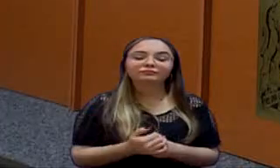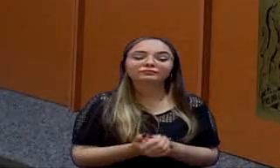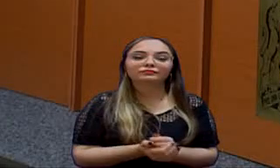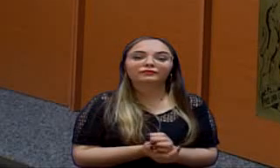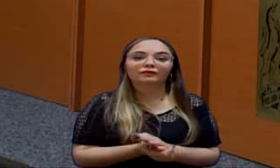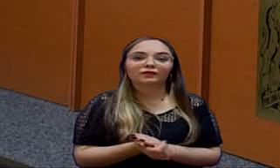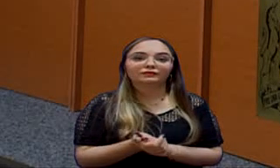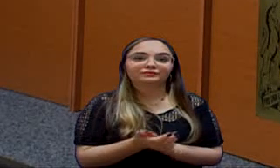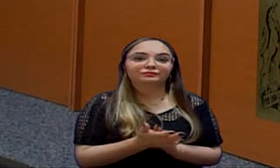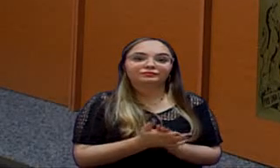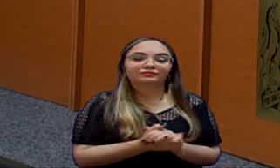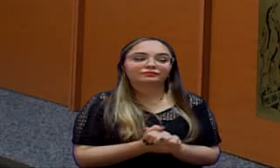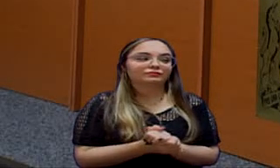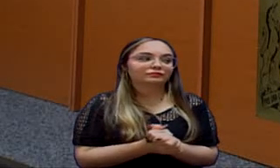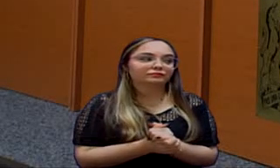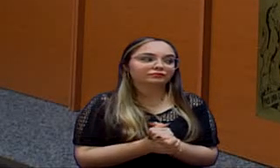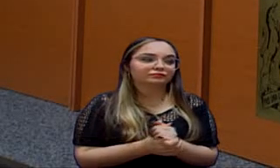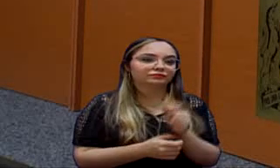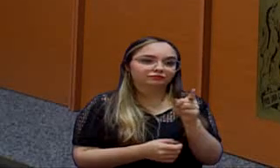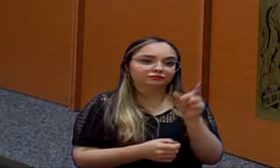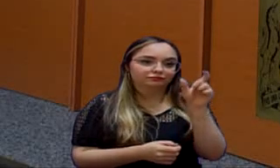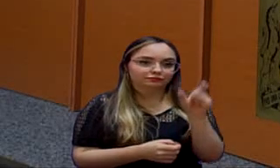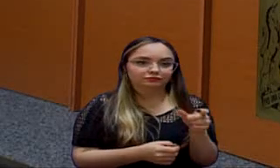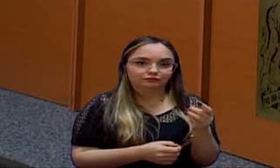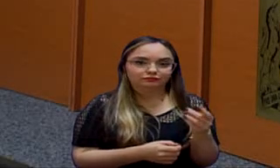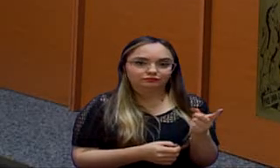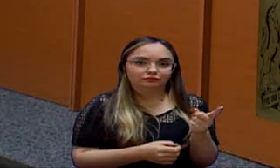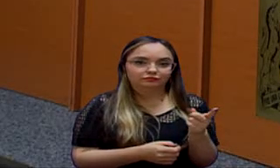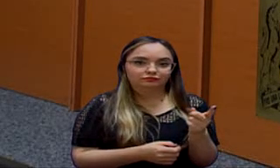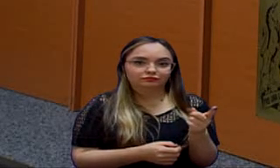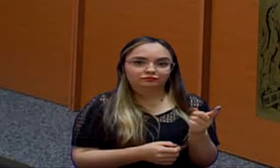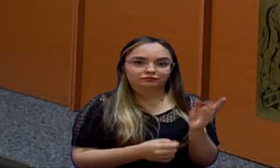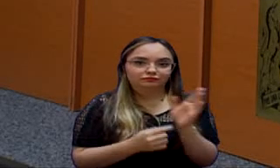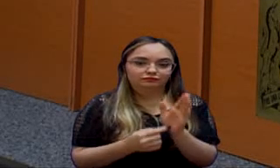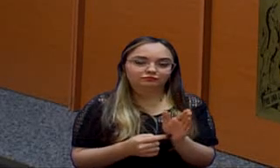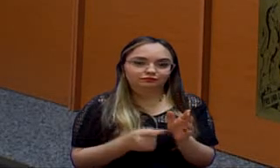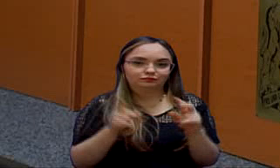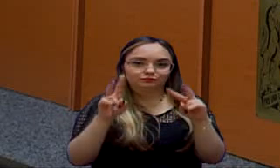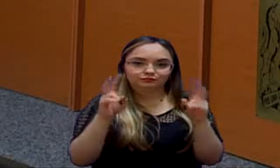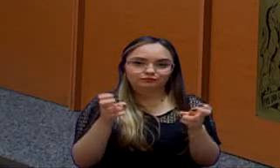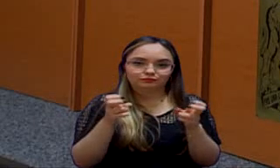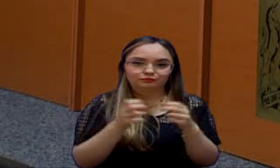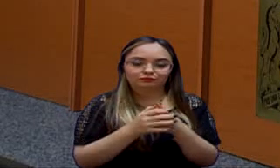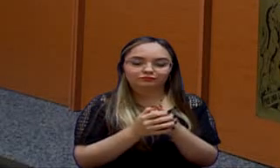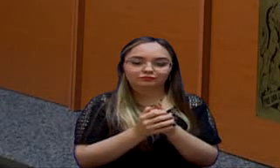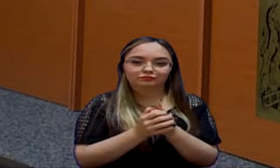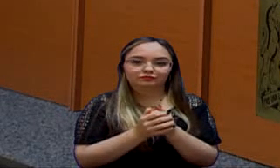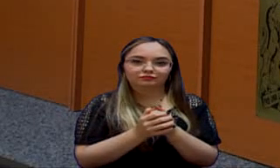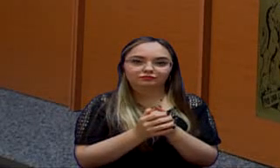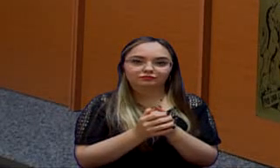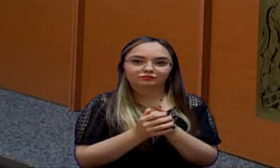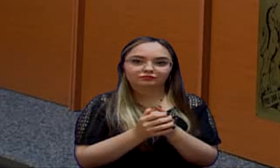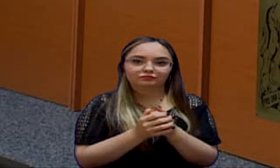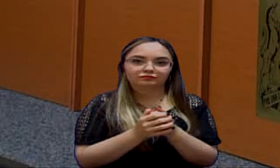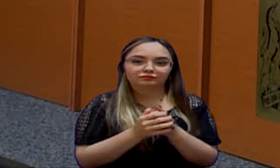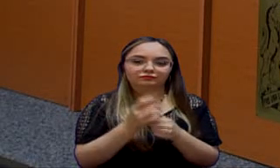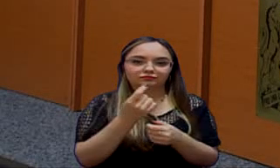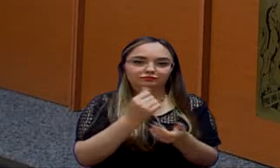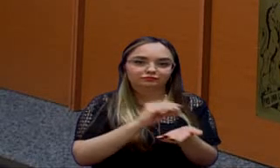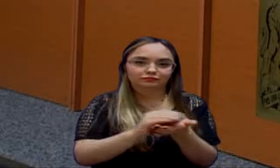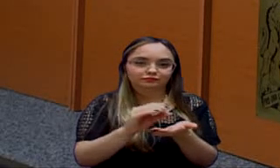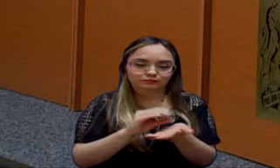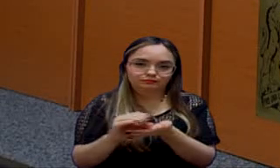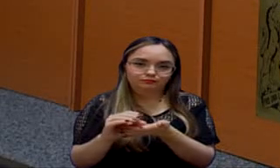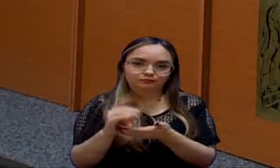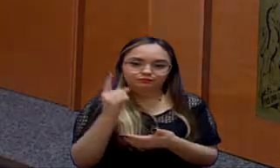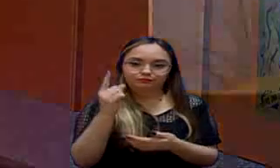José o senhor trouxe sobre a questão do dos investimentos